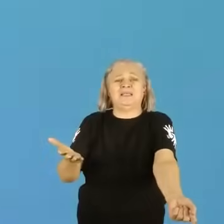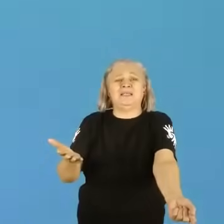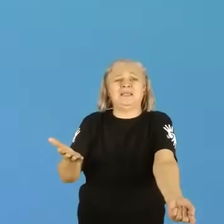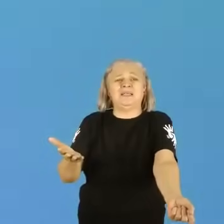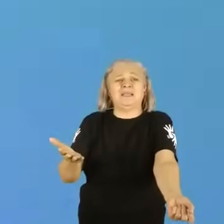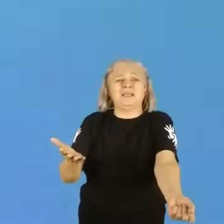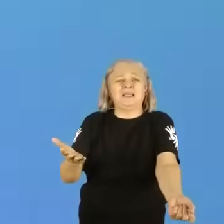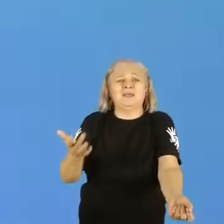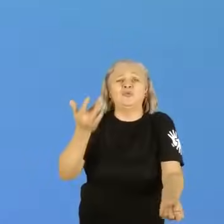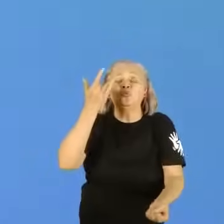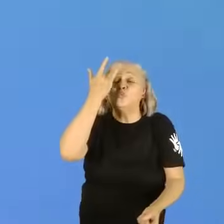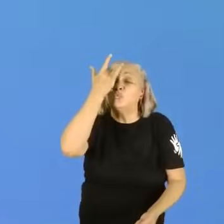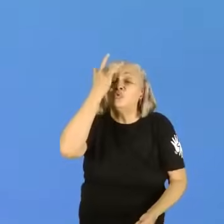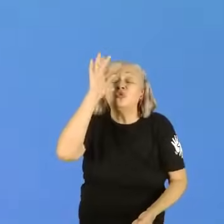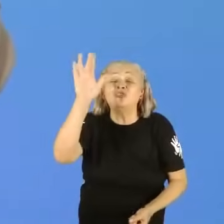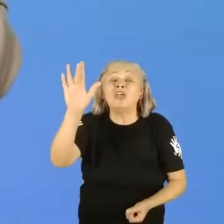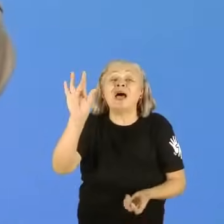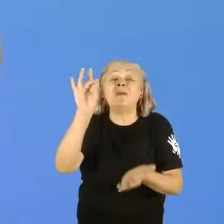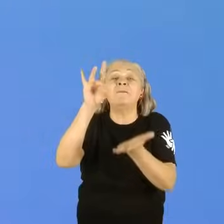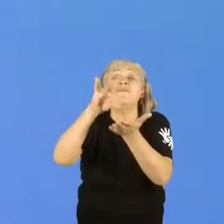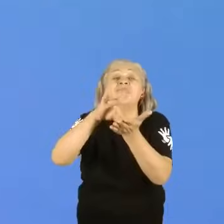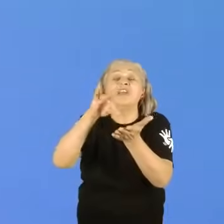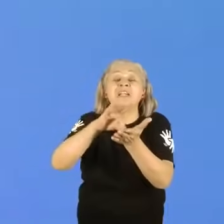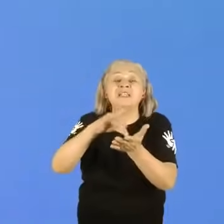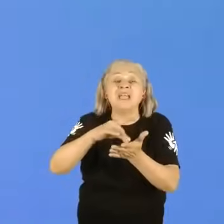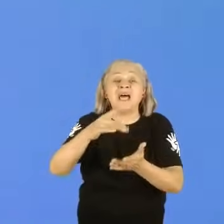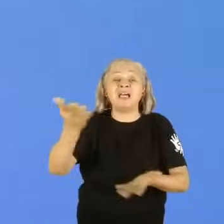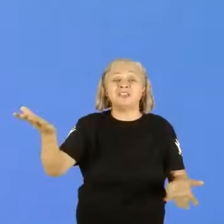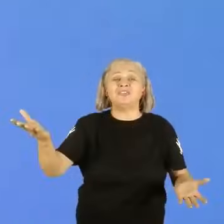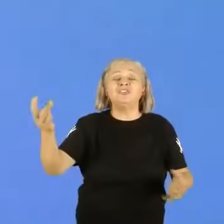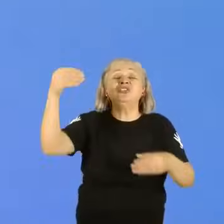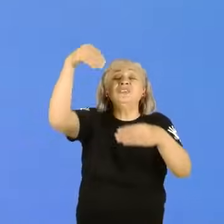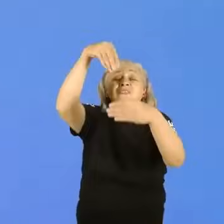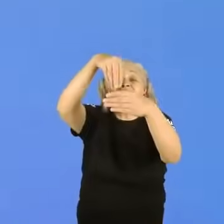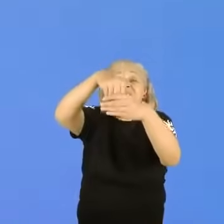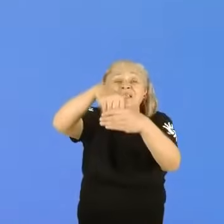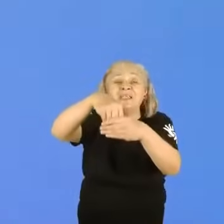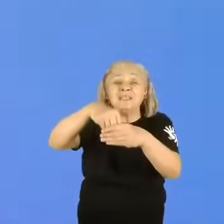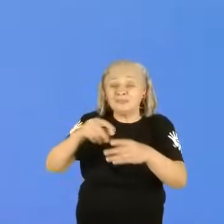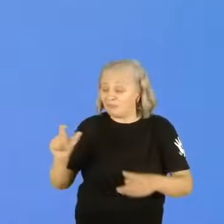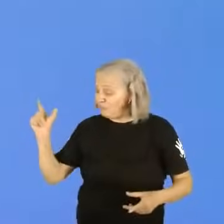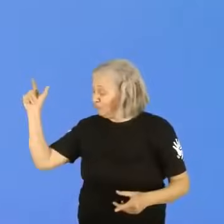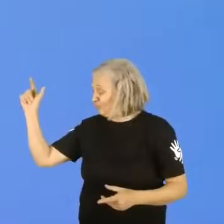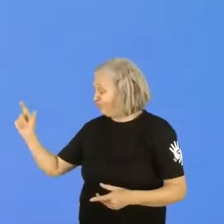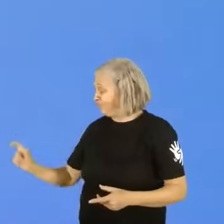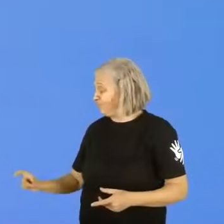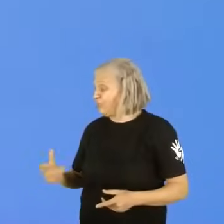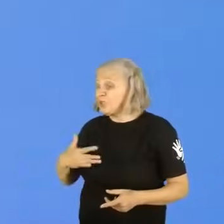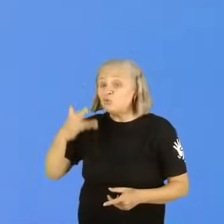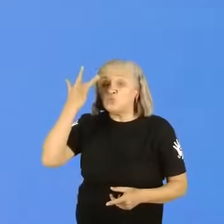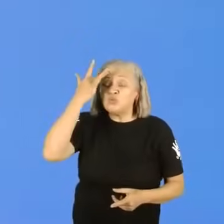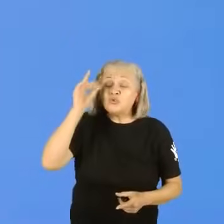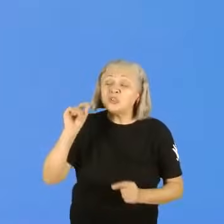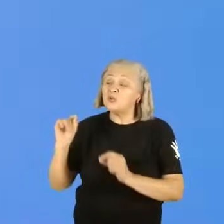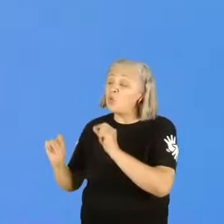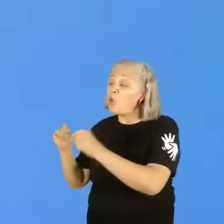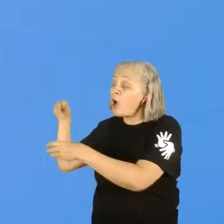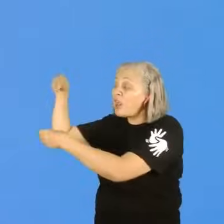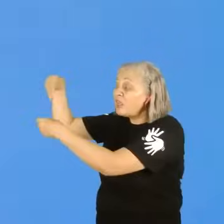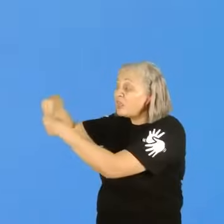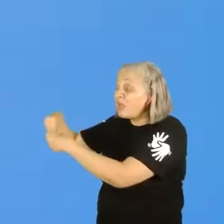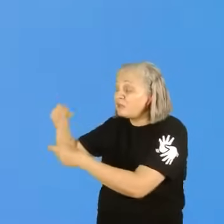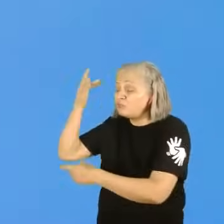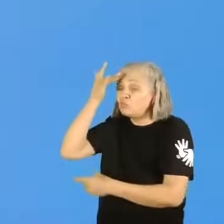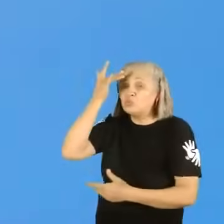não sabe a realidade da pessoa que pode estar sentada ao seu lado.